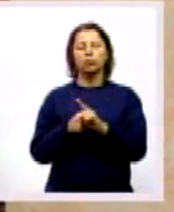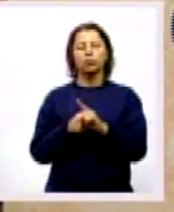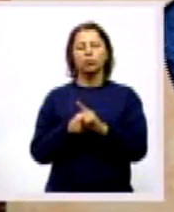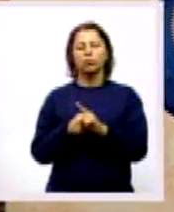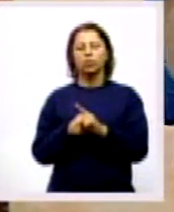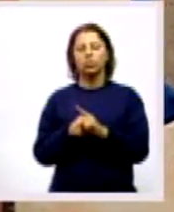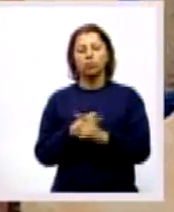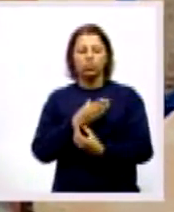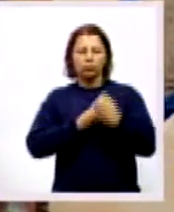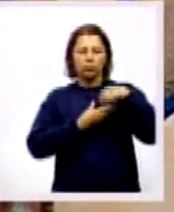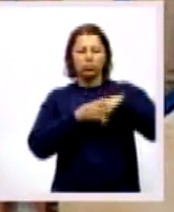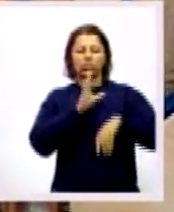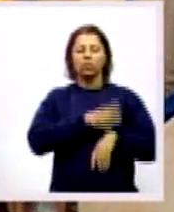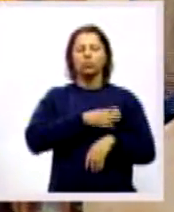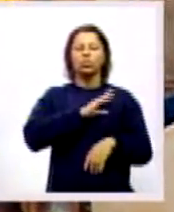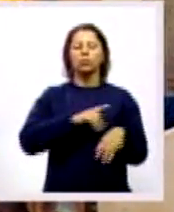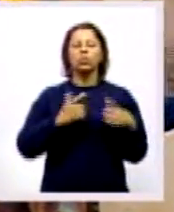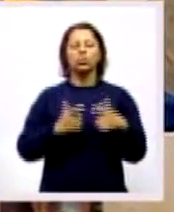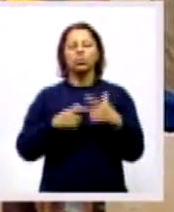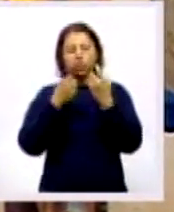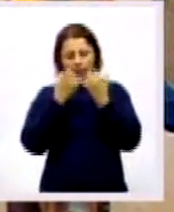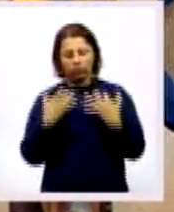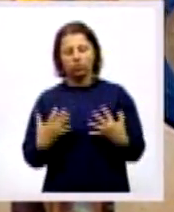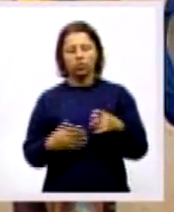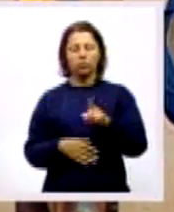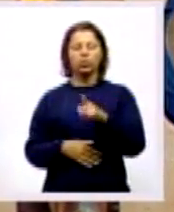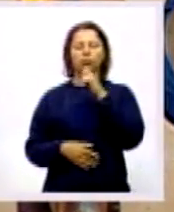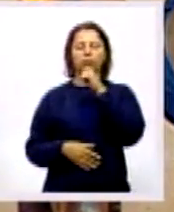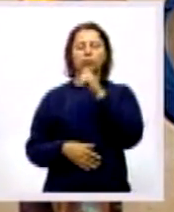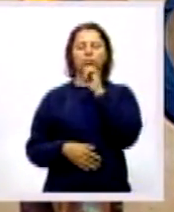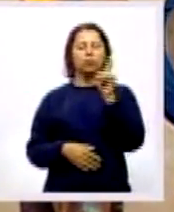há dentro de você um lugar maravilhoso que você ainda não chegou.